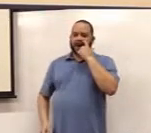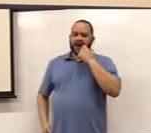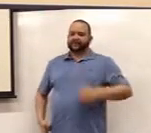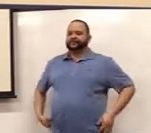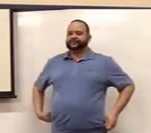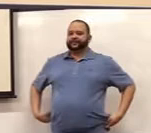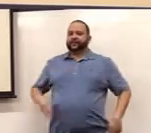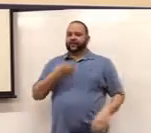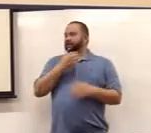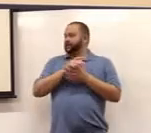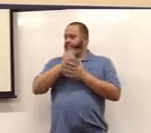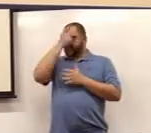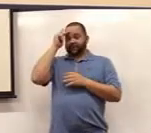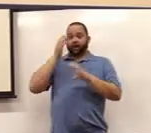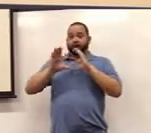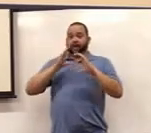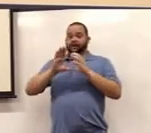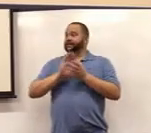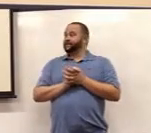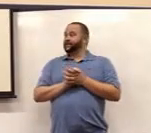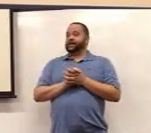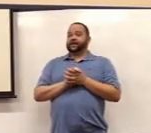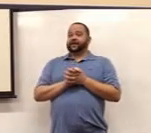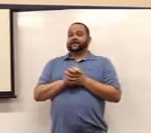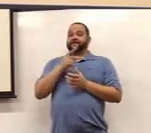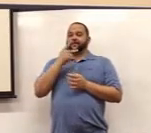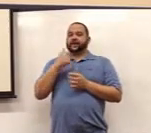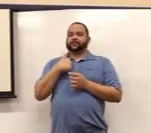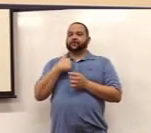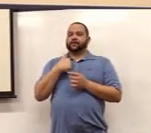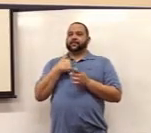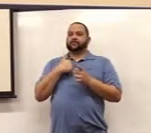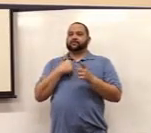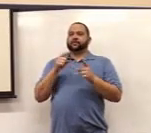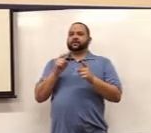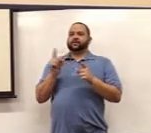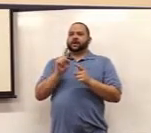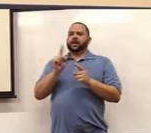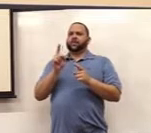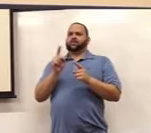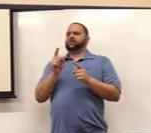O cantor, o barítono, ele vai falar primeiro. Não, amigos, não esses sons.